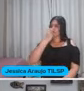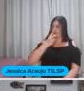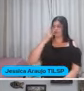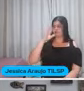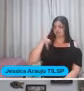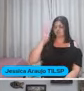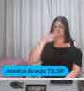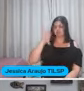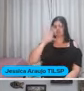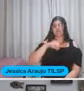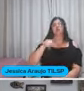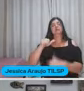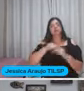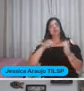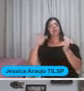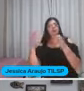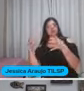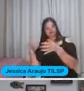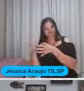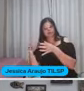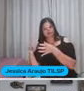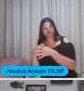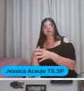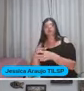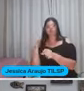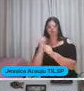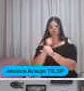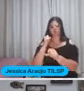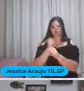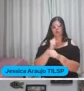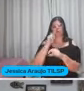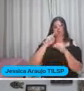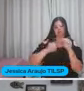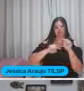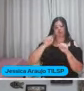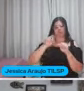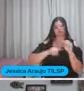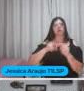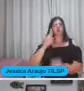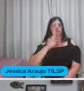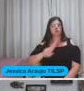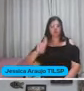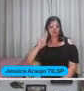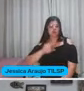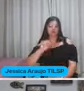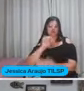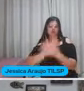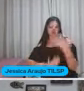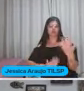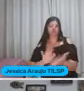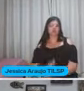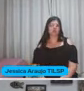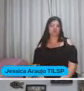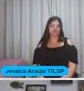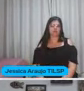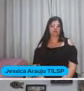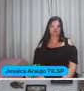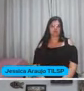Trabalho em equipe Construção de materiais Usando aí mesmo As atividades As